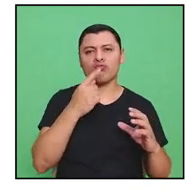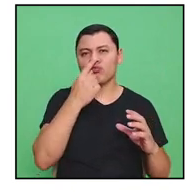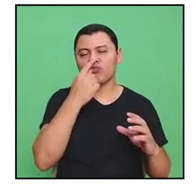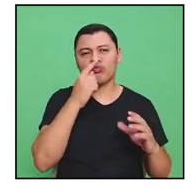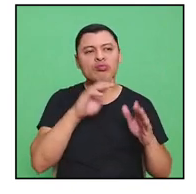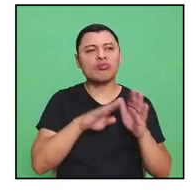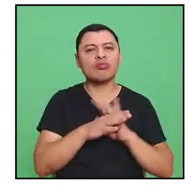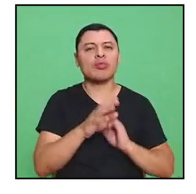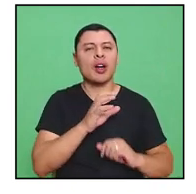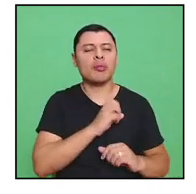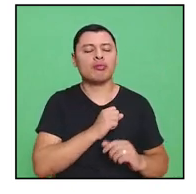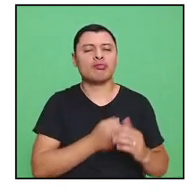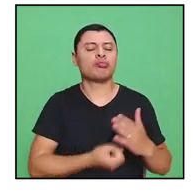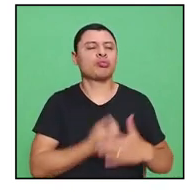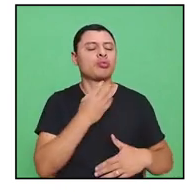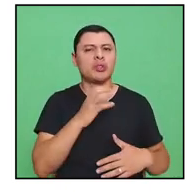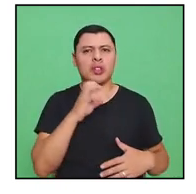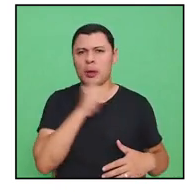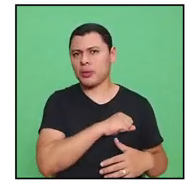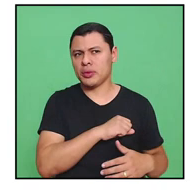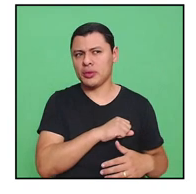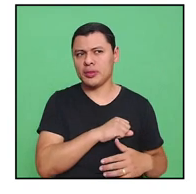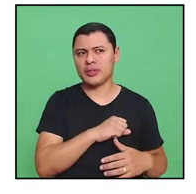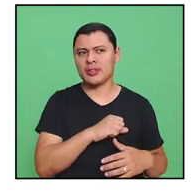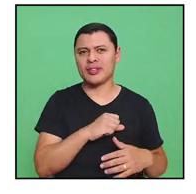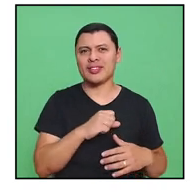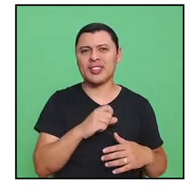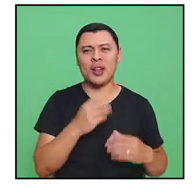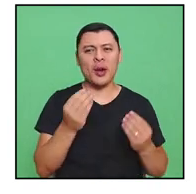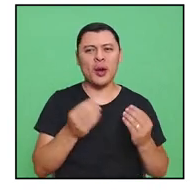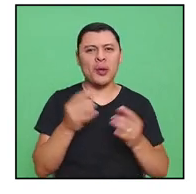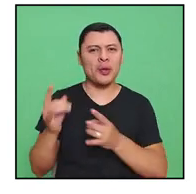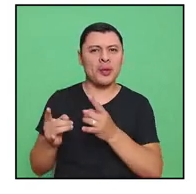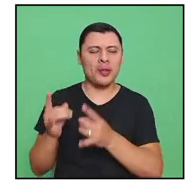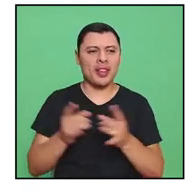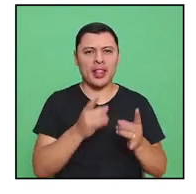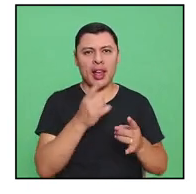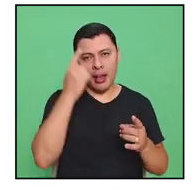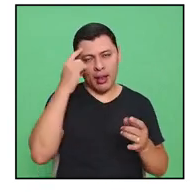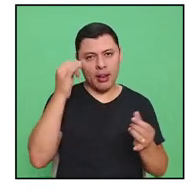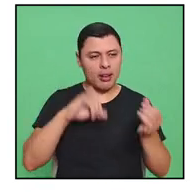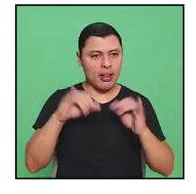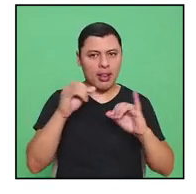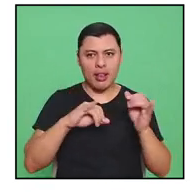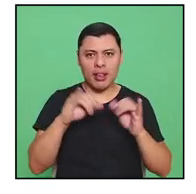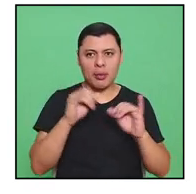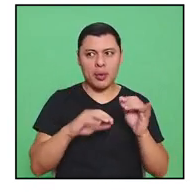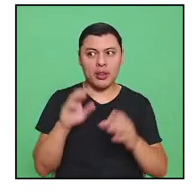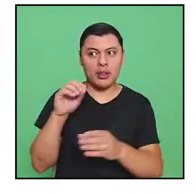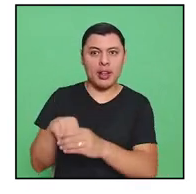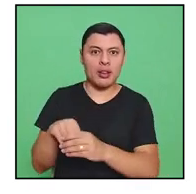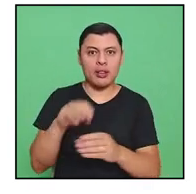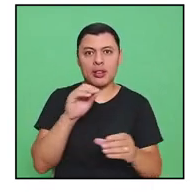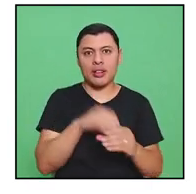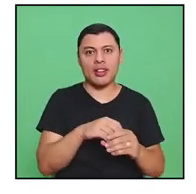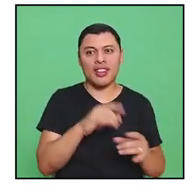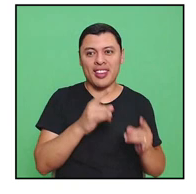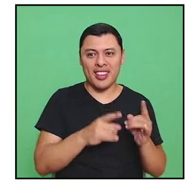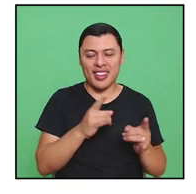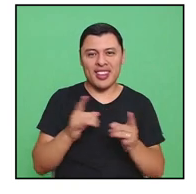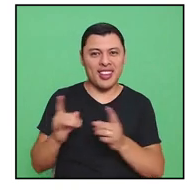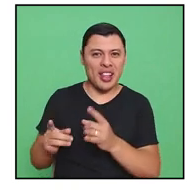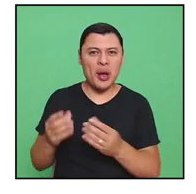parte da construção lógica, do encadeamento lógico de uma construção maquínica, né, a partir de uma máquina, como que a necessidade é um